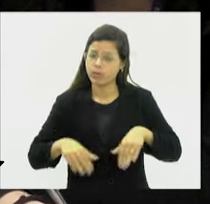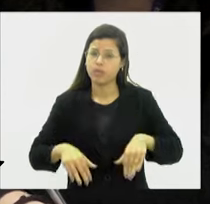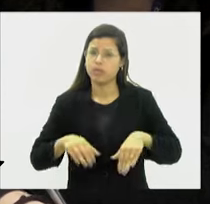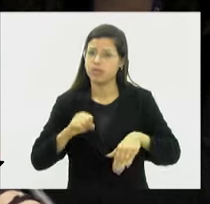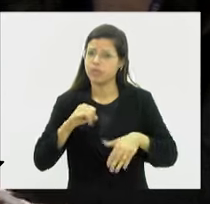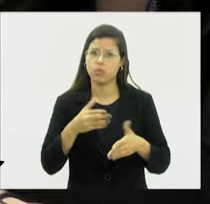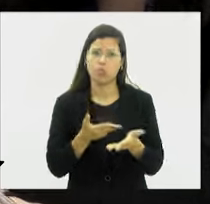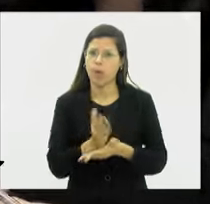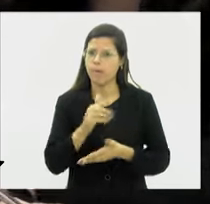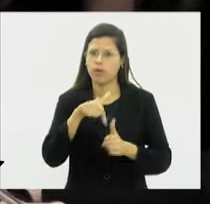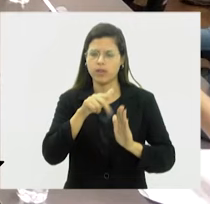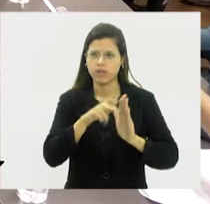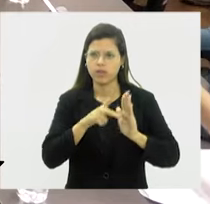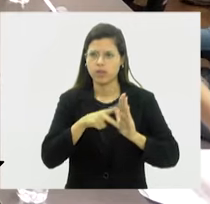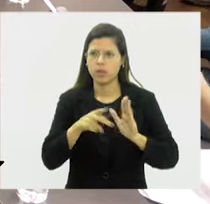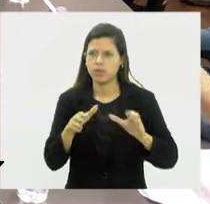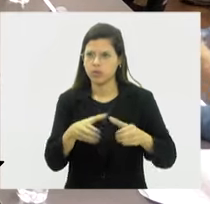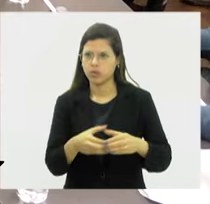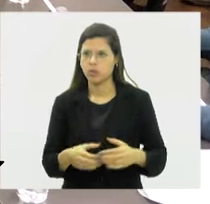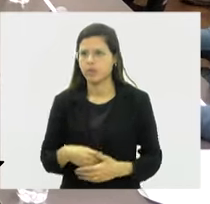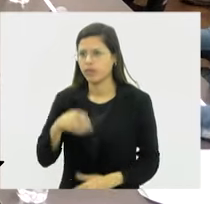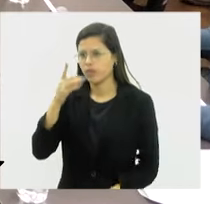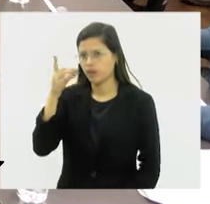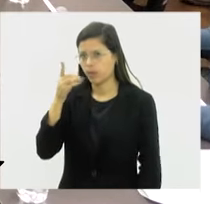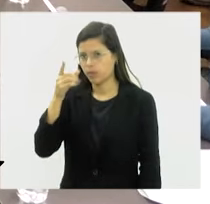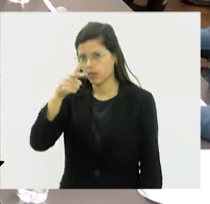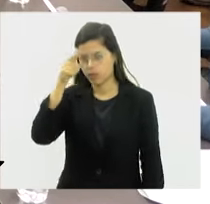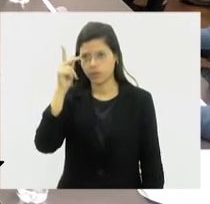comissão. Presidente, deputado Luiz Paulo.